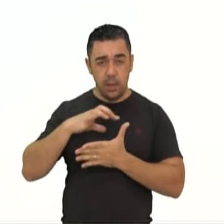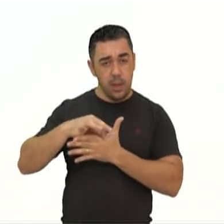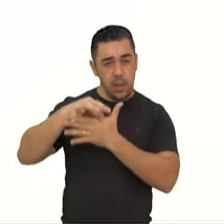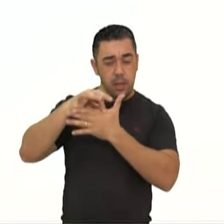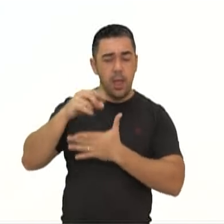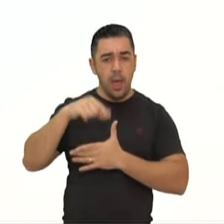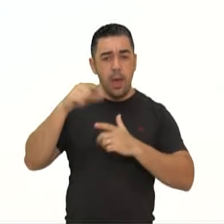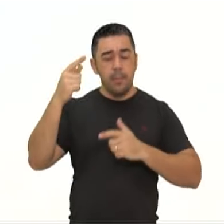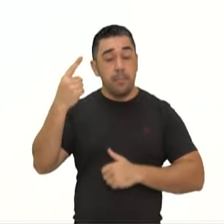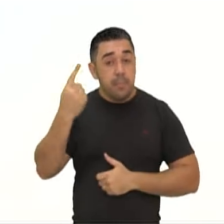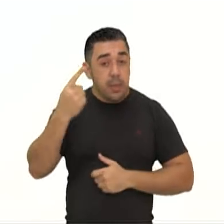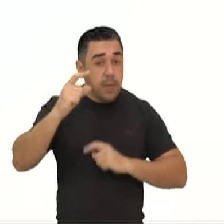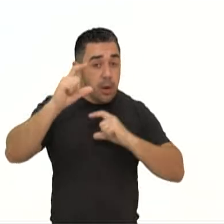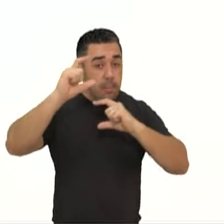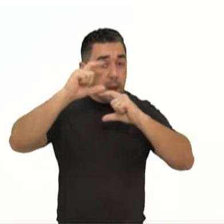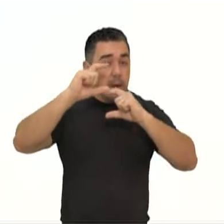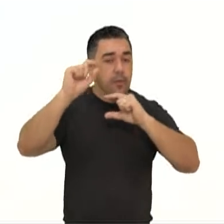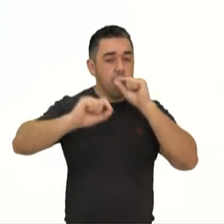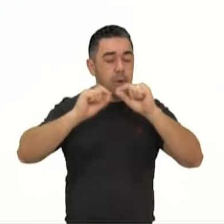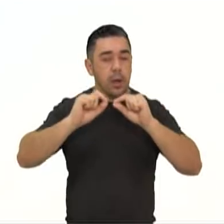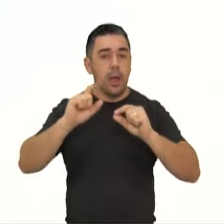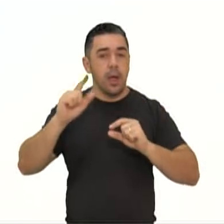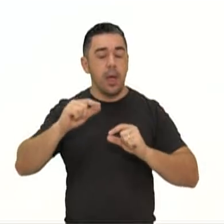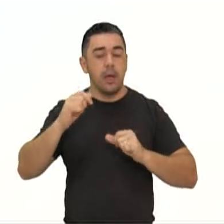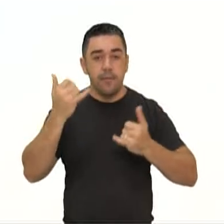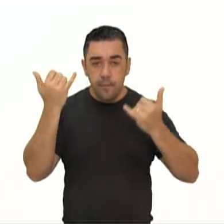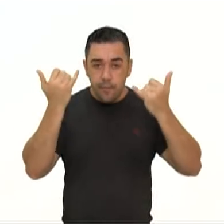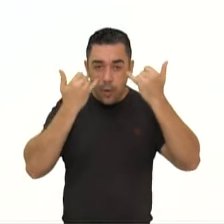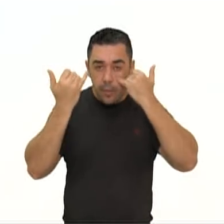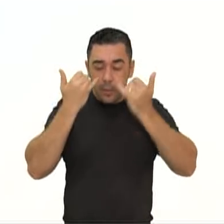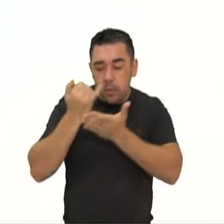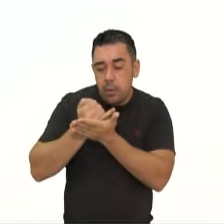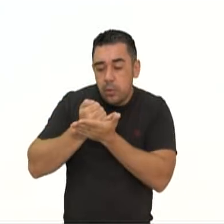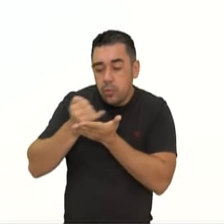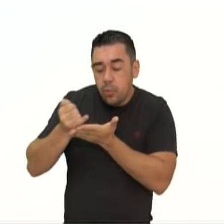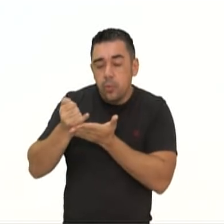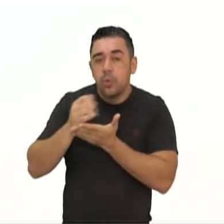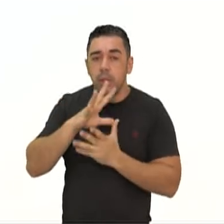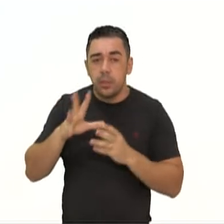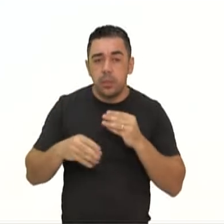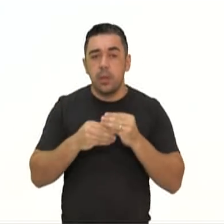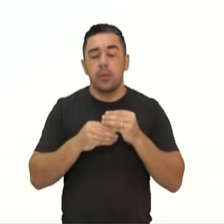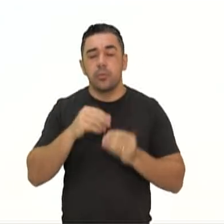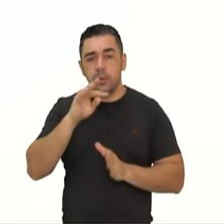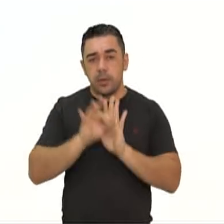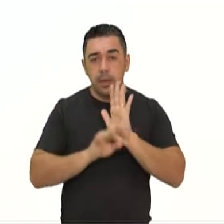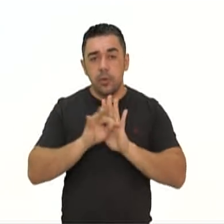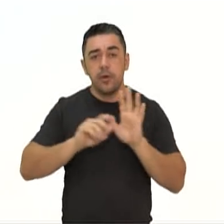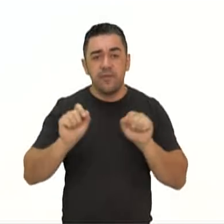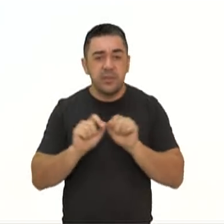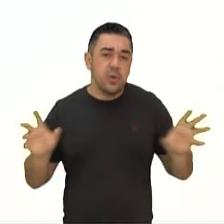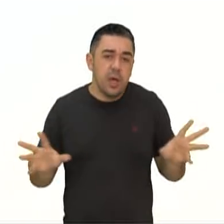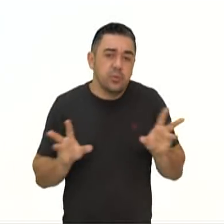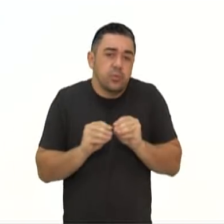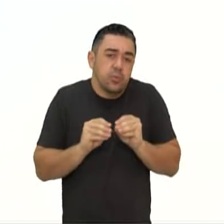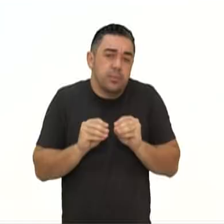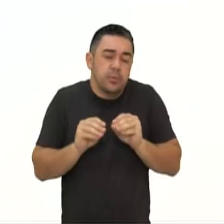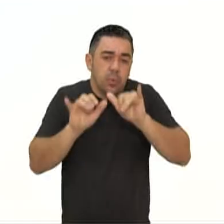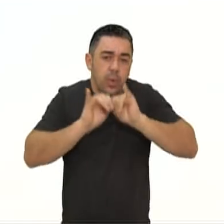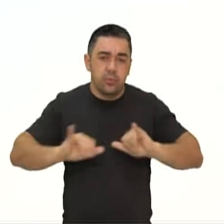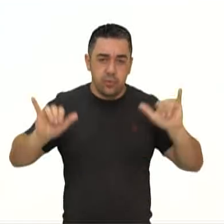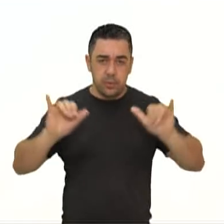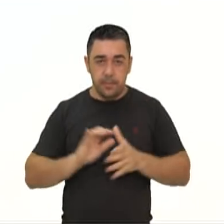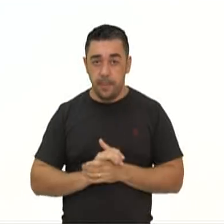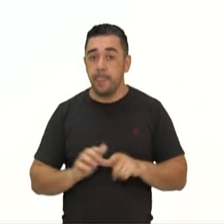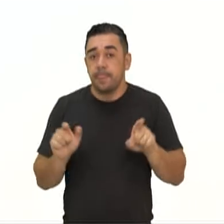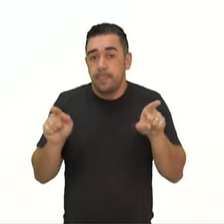como uma das funções a de introduzir o leitor no texto, sintetizando ou resumindo o fato relatado na notícia.